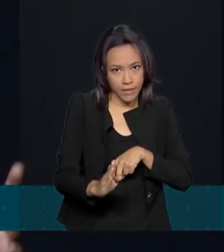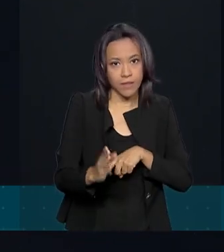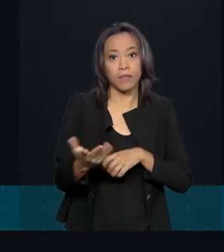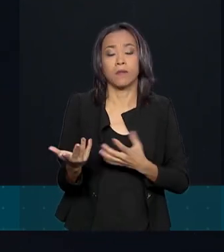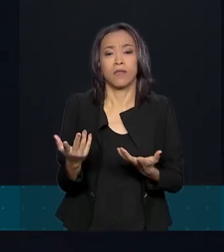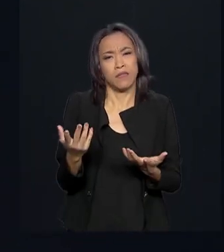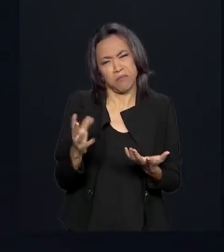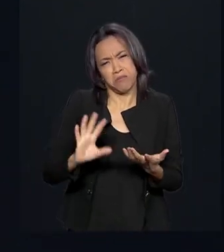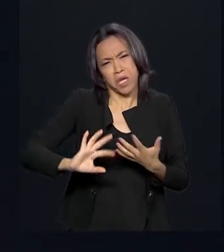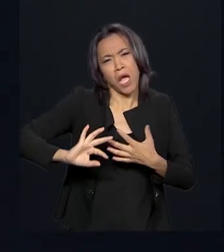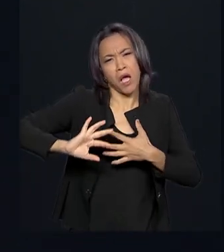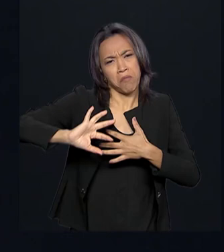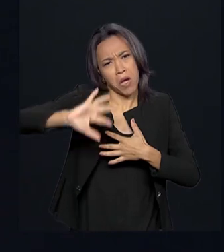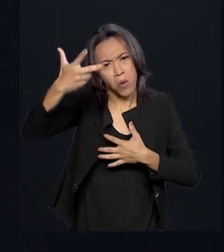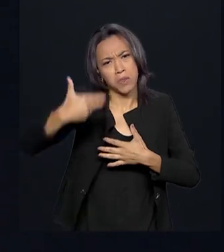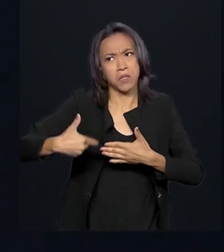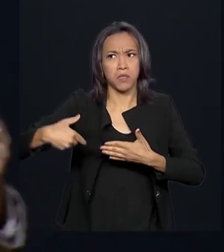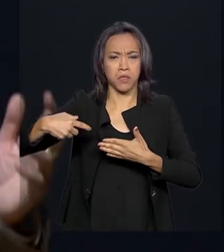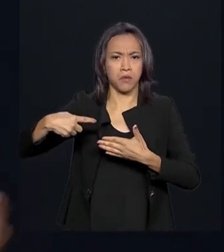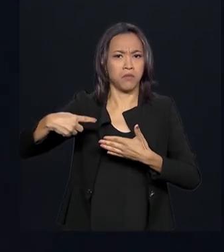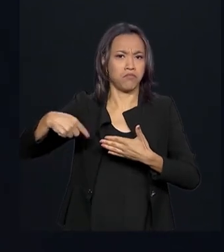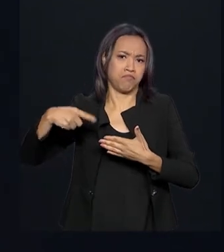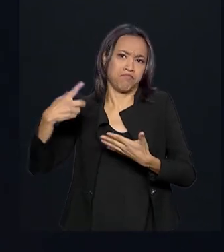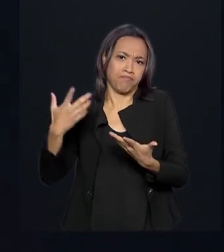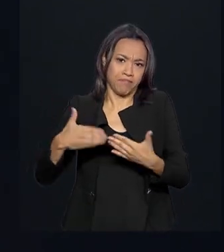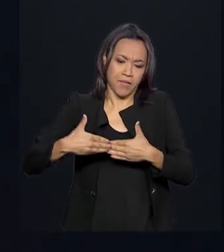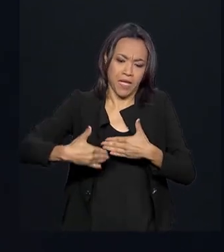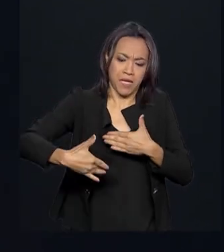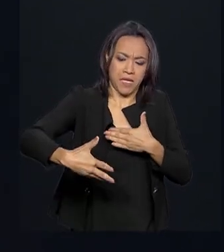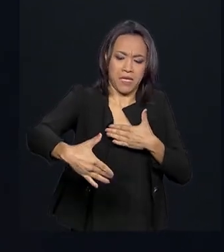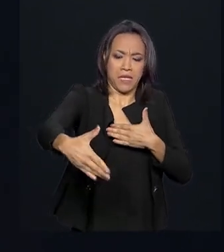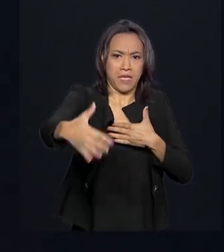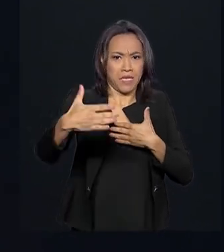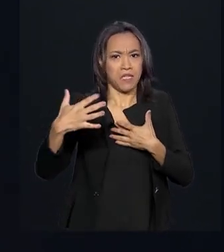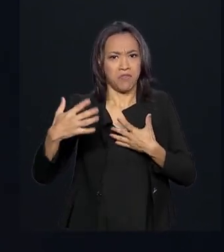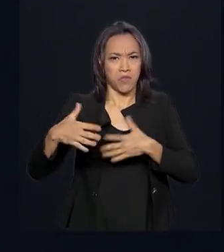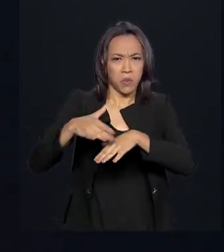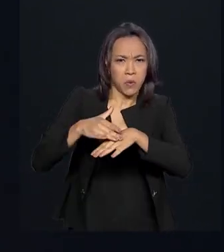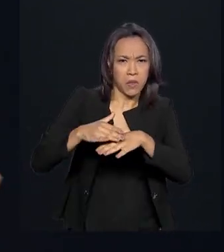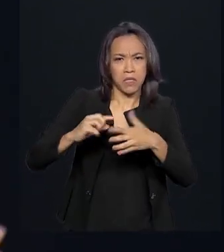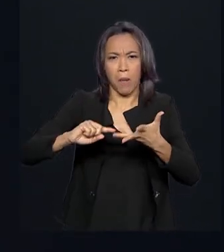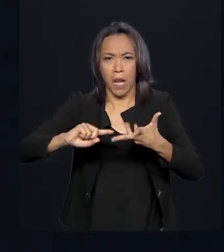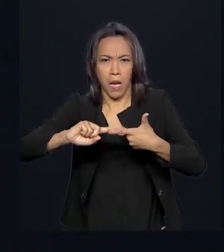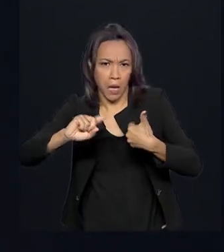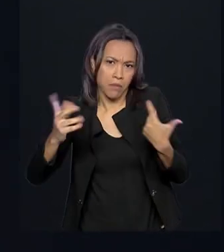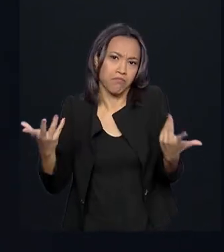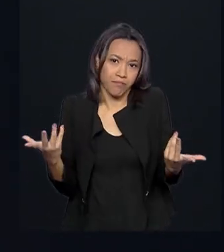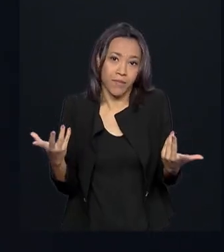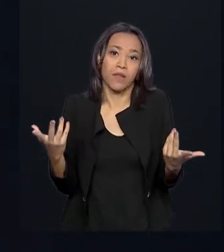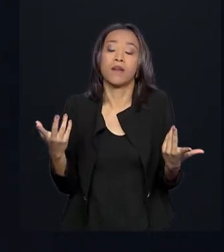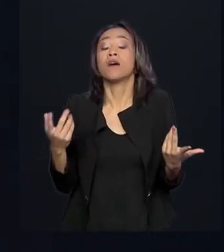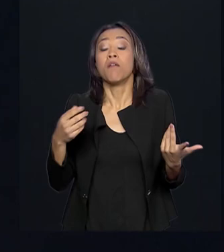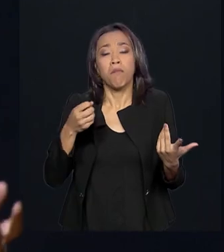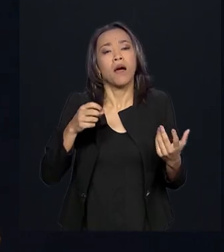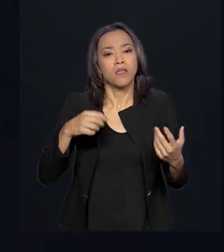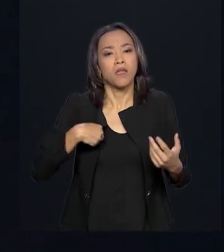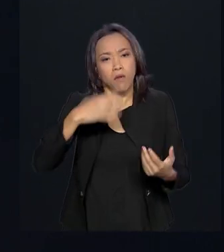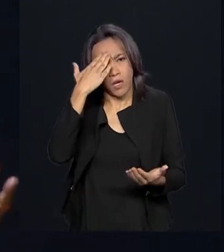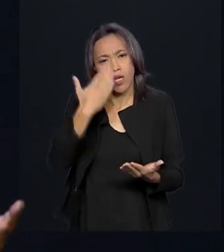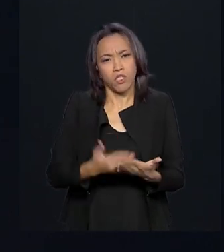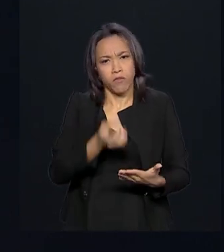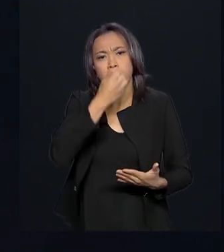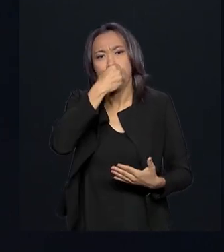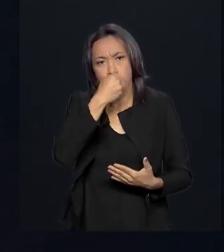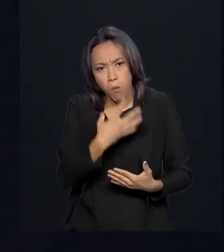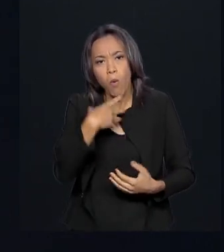intempéries aí, que o ano começou muito atribulado, mas eu vejo que também nós teremos um bom ano. Nós temos aí